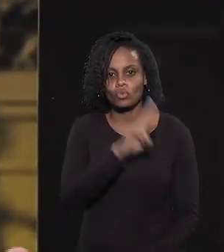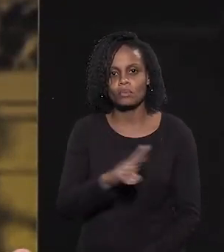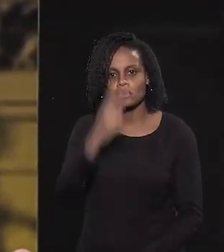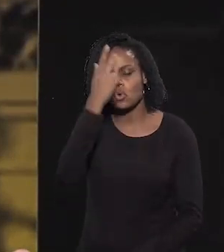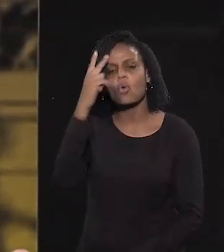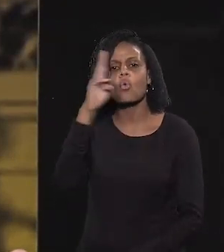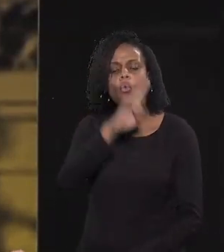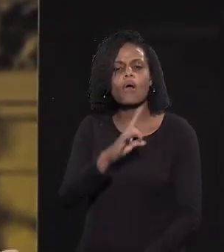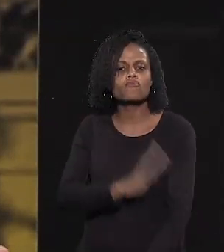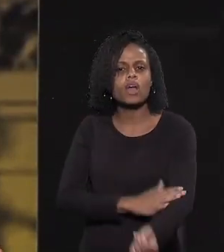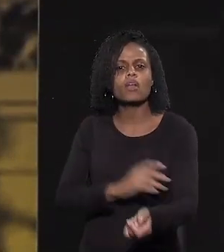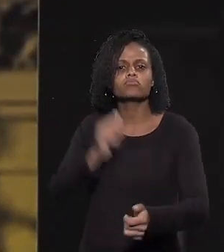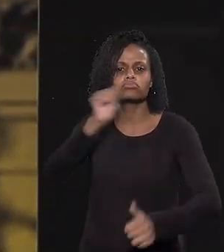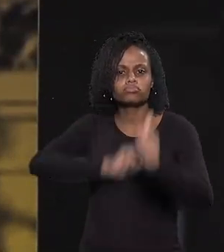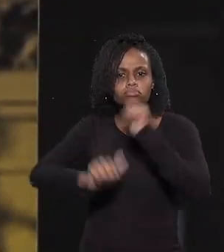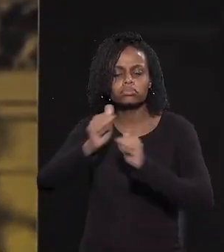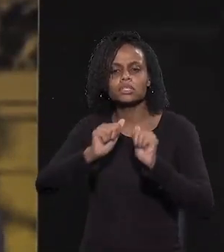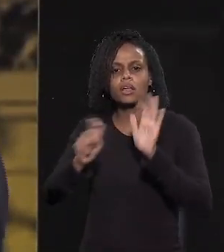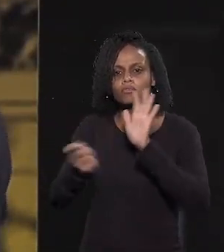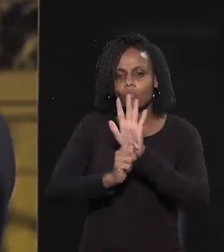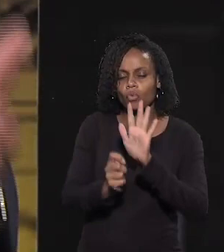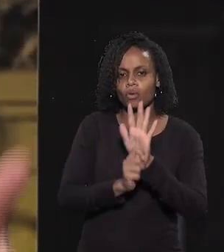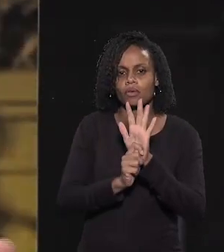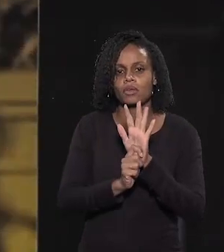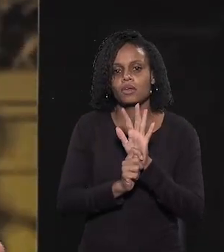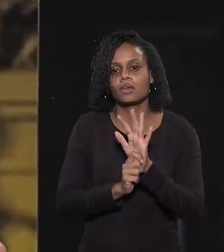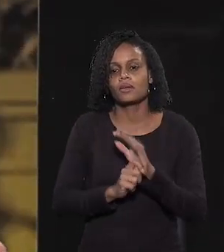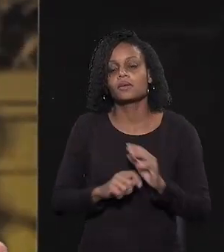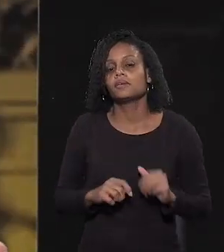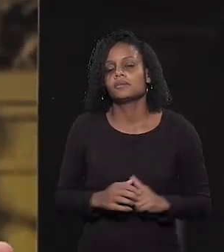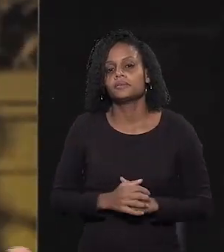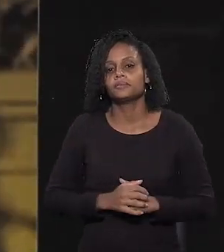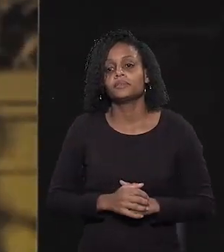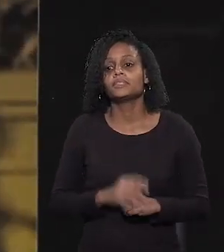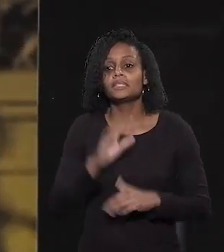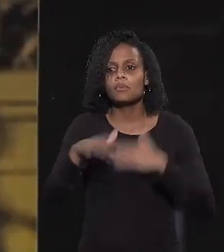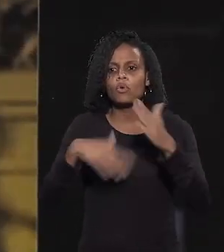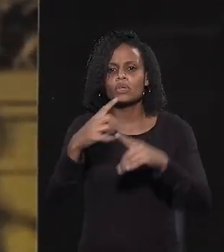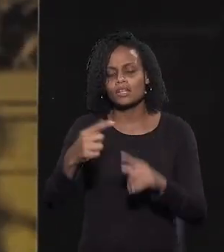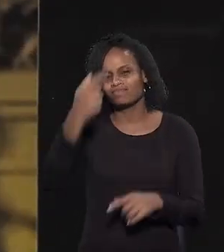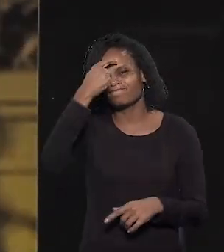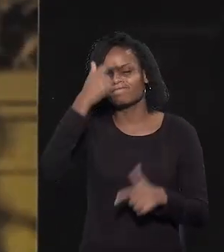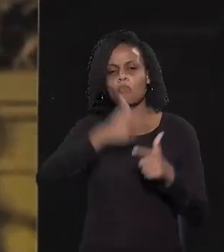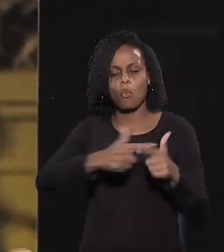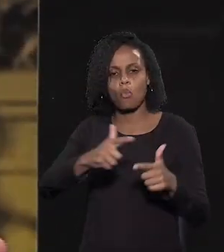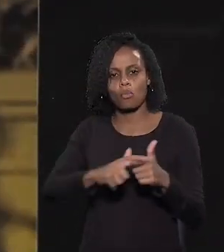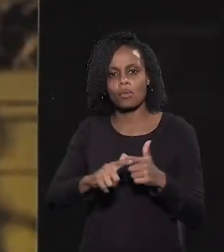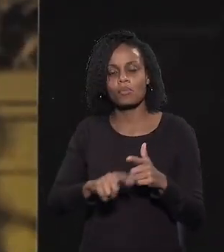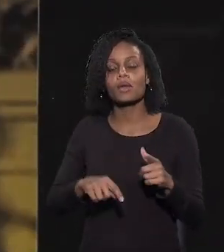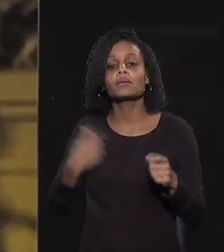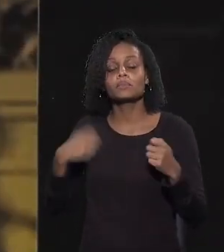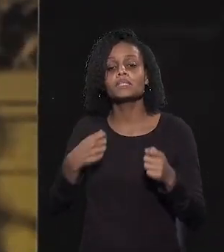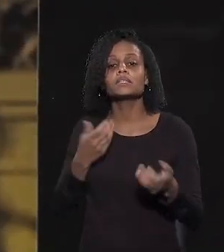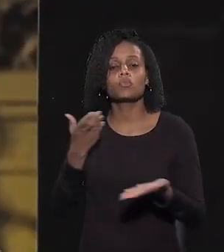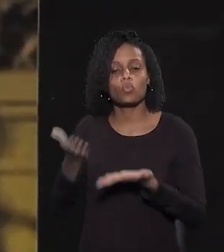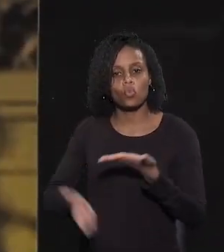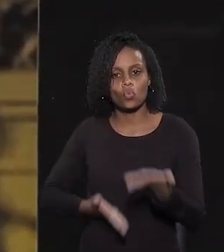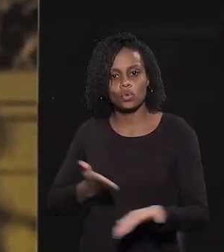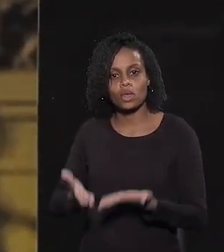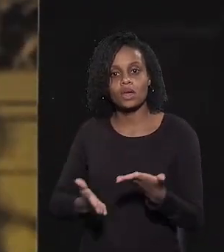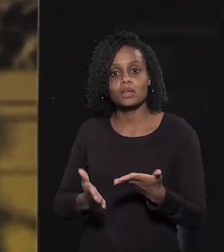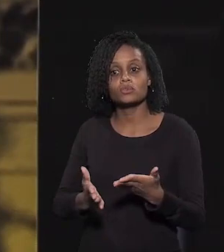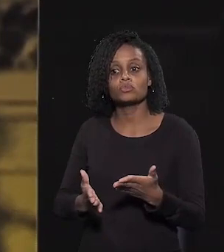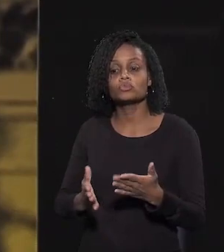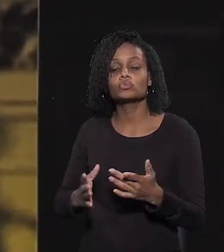usuários de álcool e drogas que se potencializaram como pacientes psiquiátricos, eles têm que ser